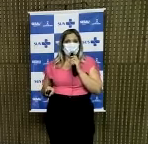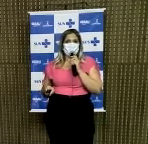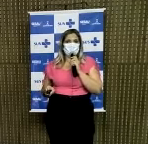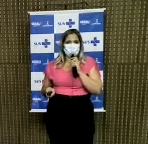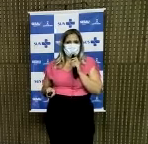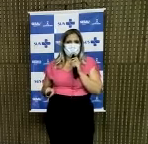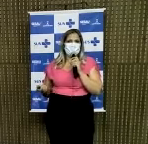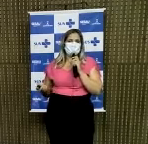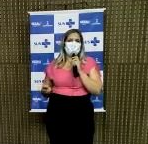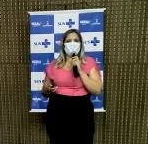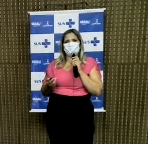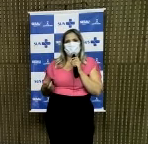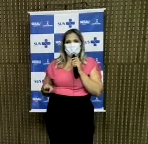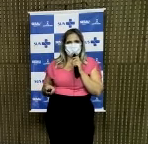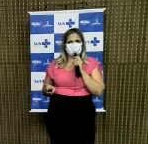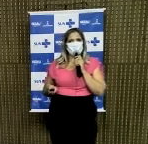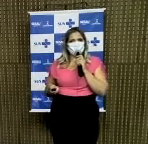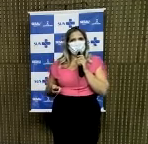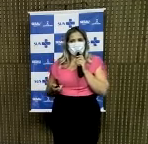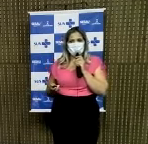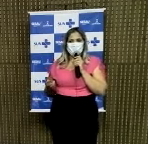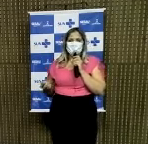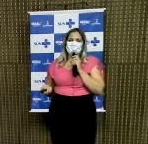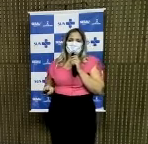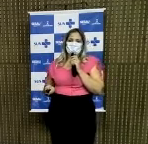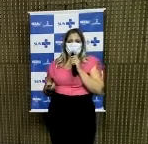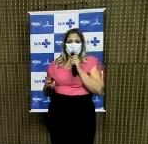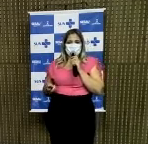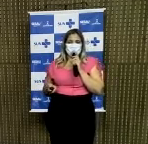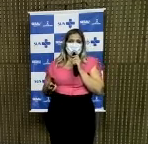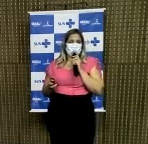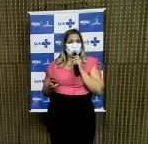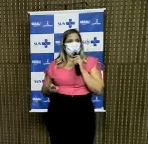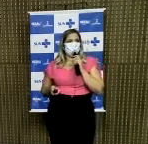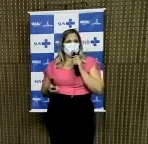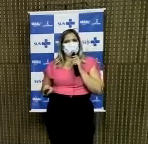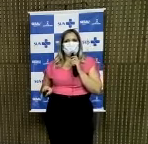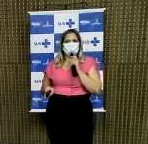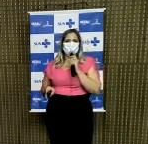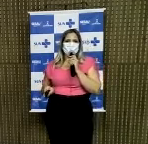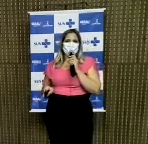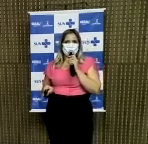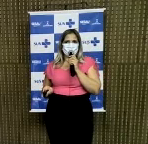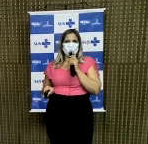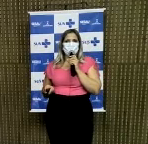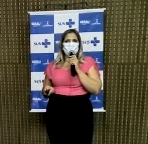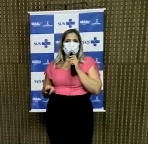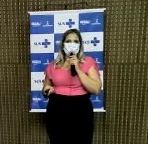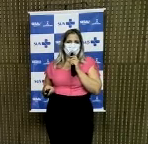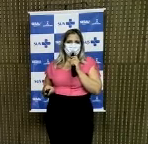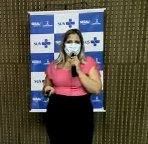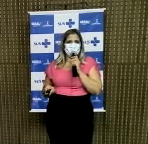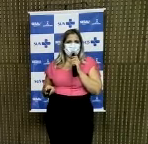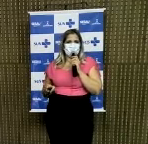agendamento mesmo com esses pacientes. E aí agora a gente já está retornando, né, e melhorou. E nesses grupos agora, nesse segundo semestre, a gente já